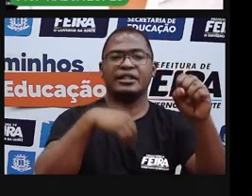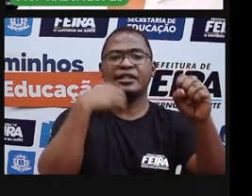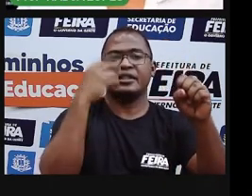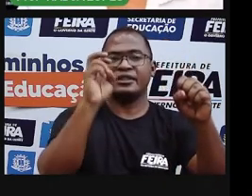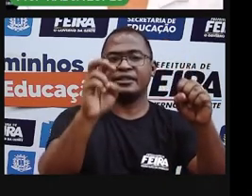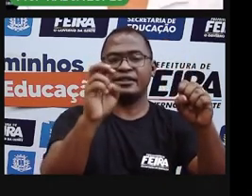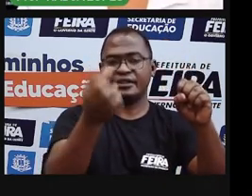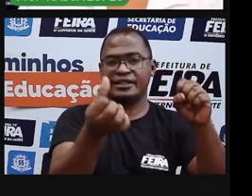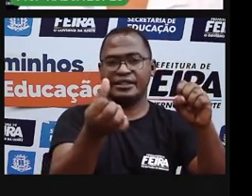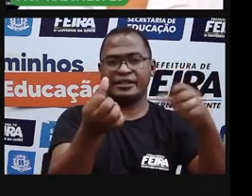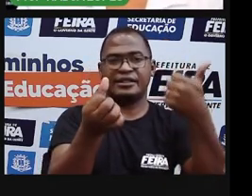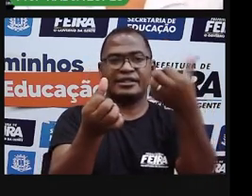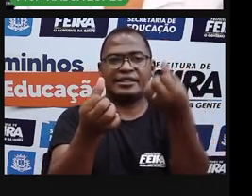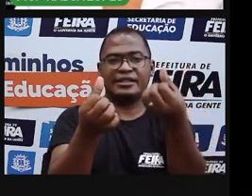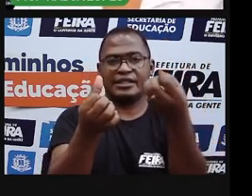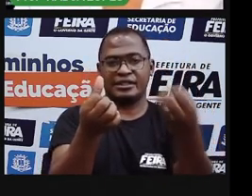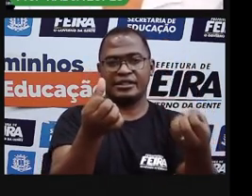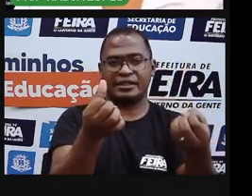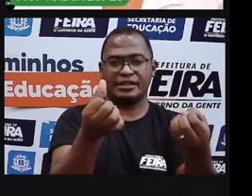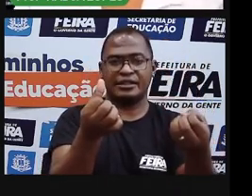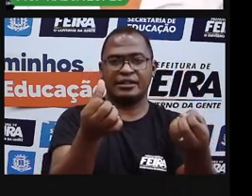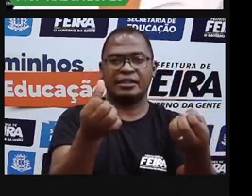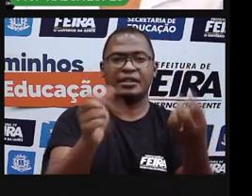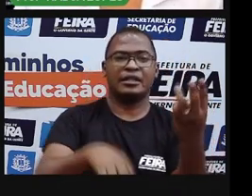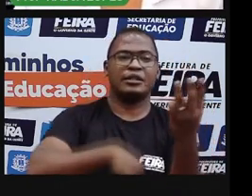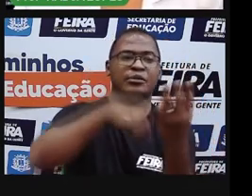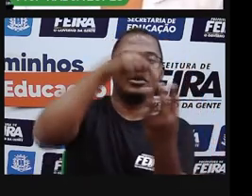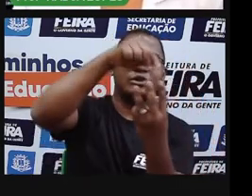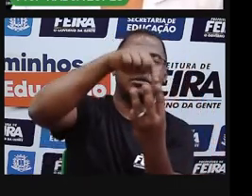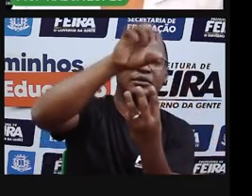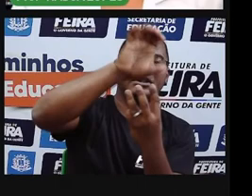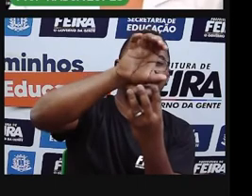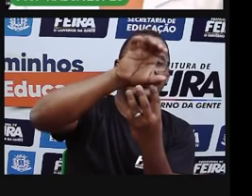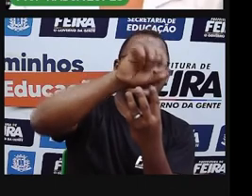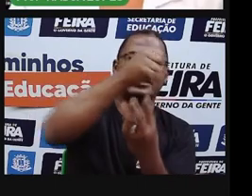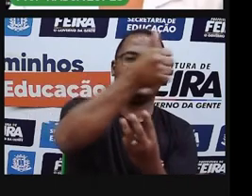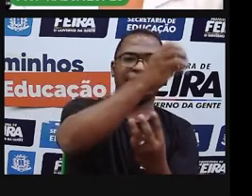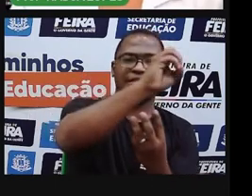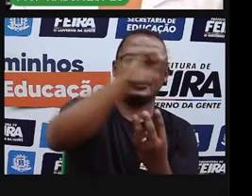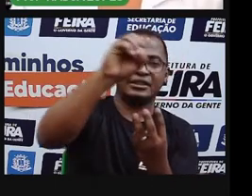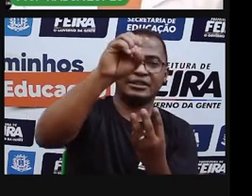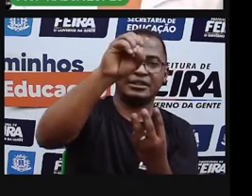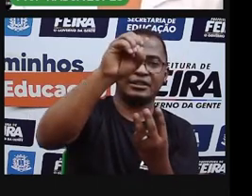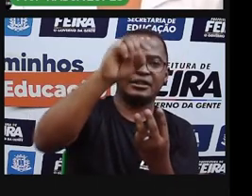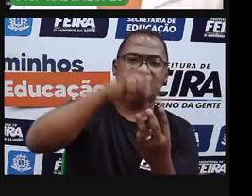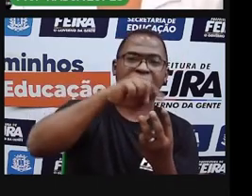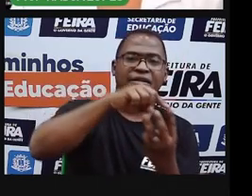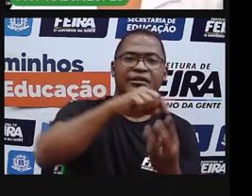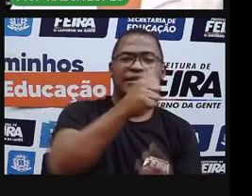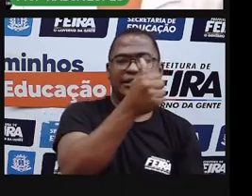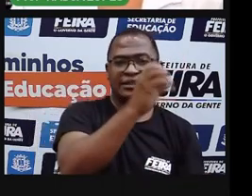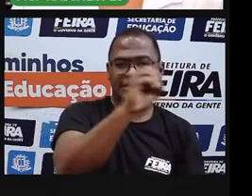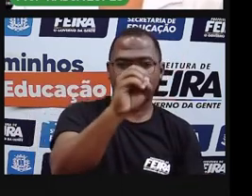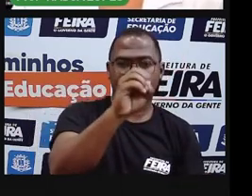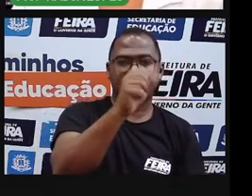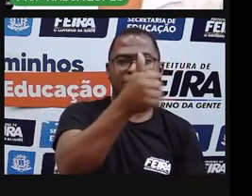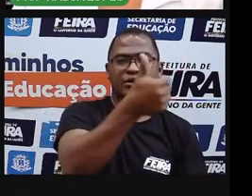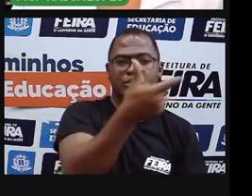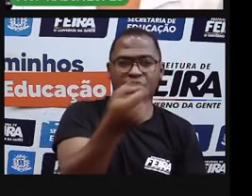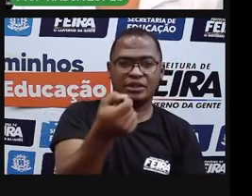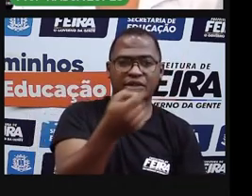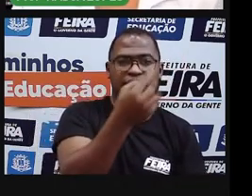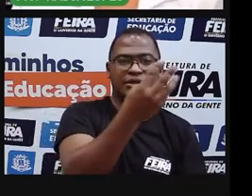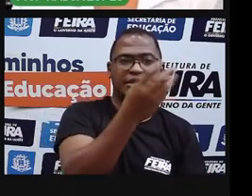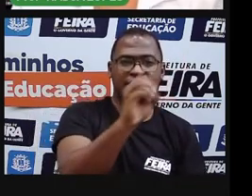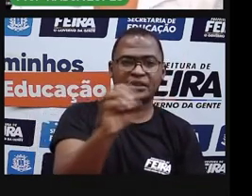e temos a mente sem treinar e a contagem de trem externo que vai gostei' até o 900 100